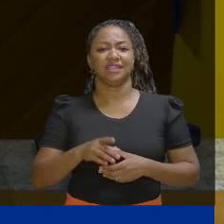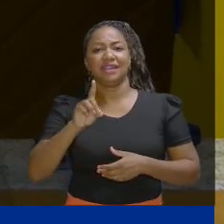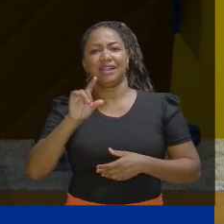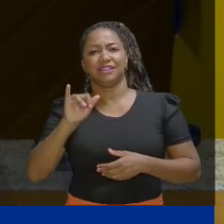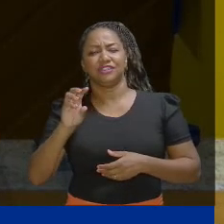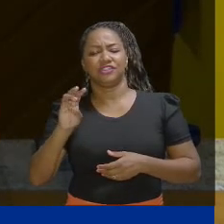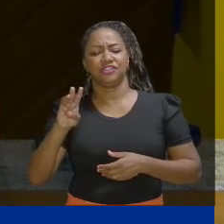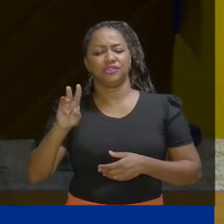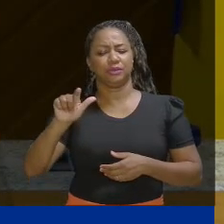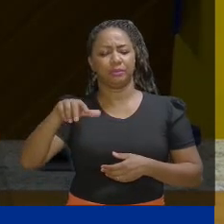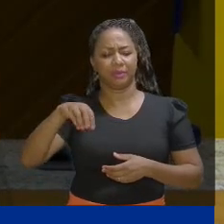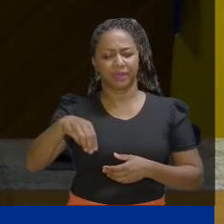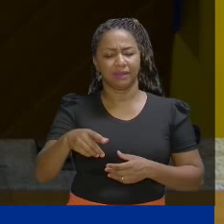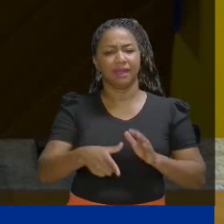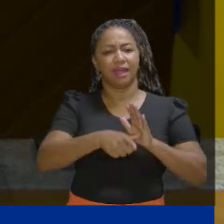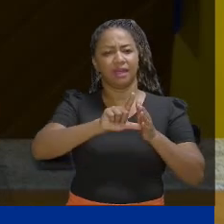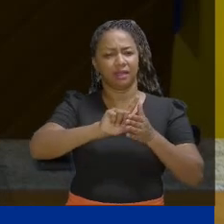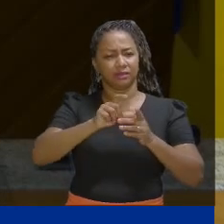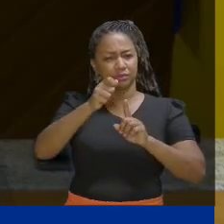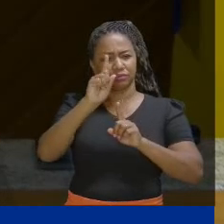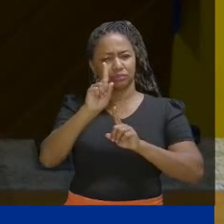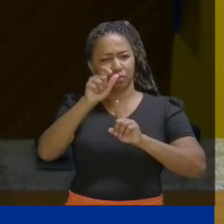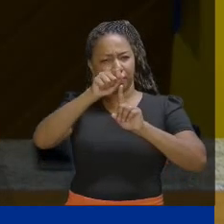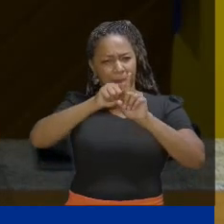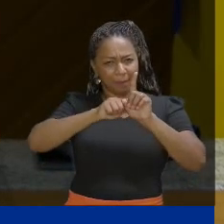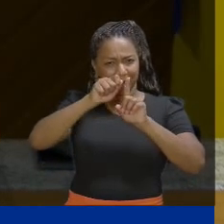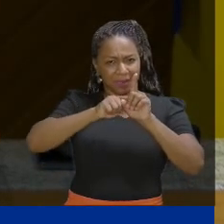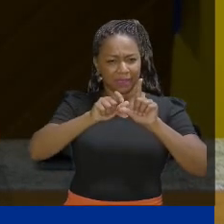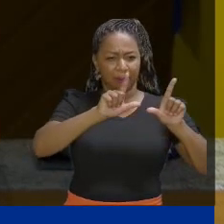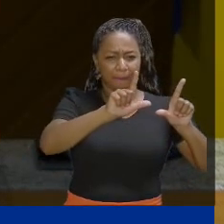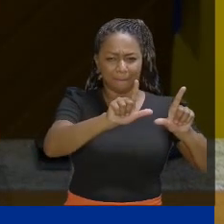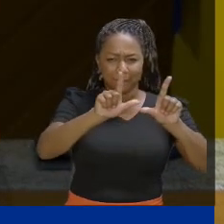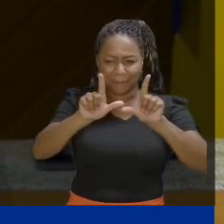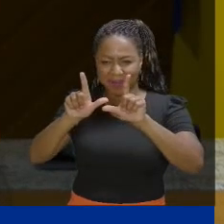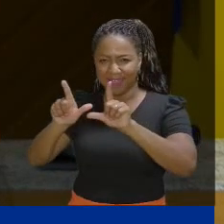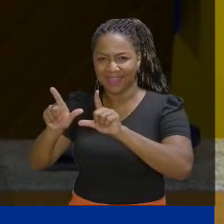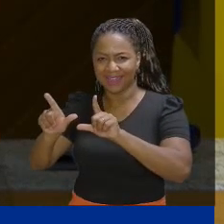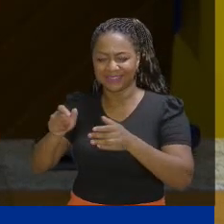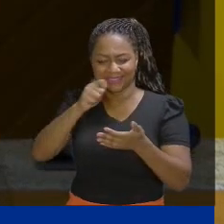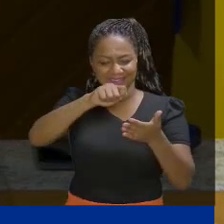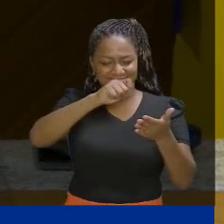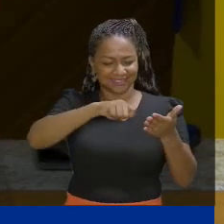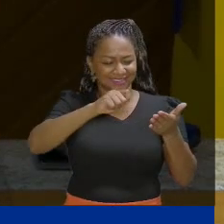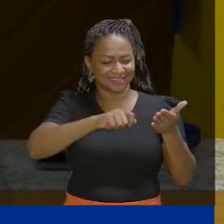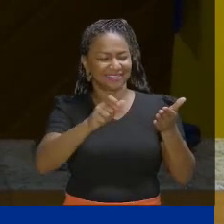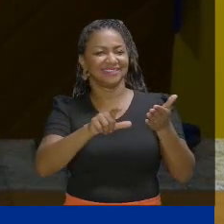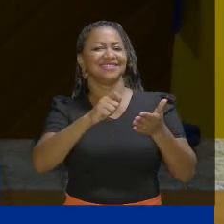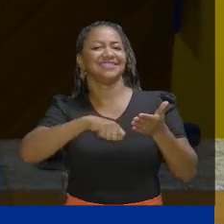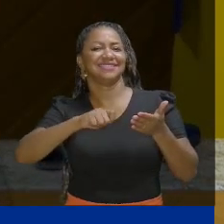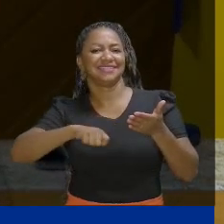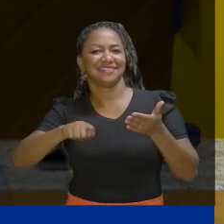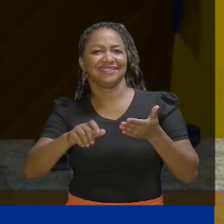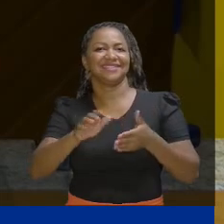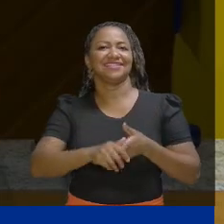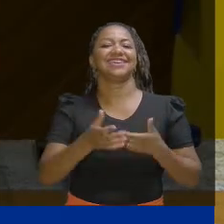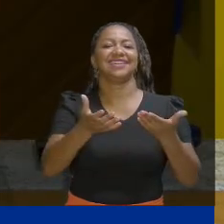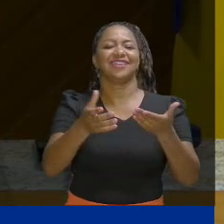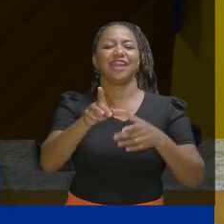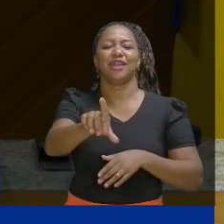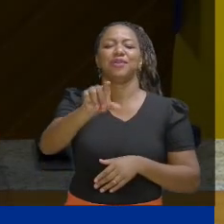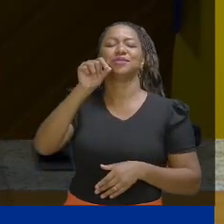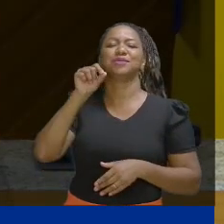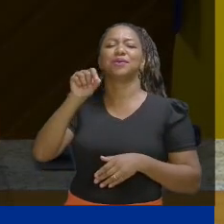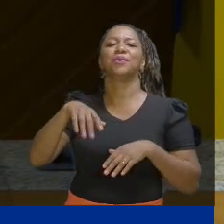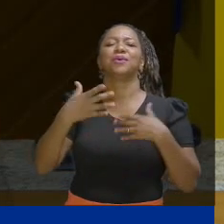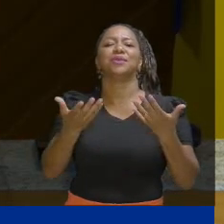todo o know-how, ela passa um mês antes já anotando até a placa. A gente não pede, mande daí. A gente diz, mande este. E aí